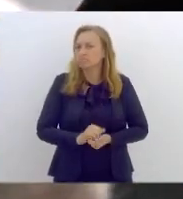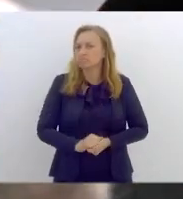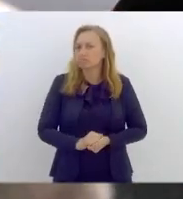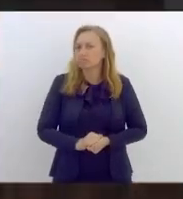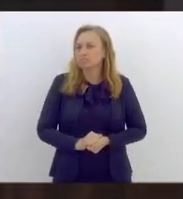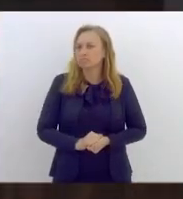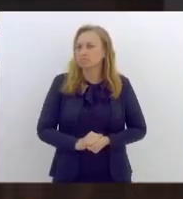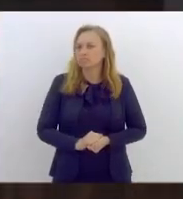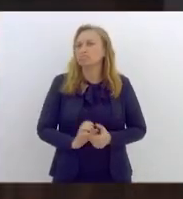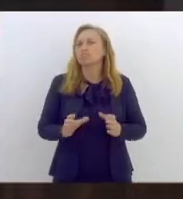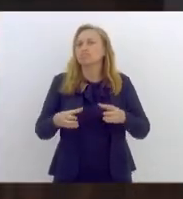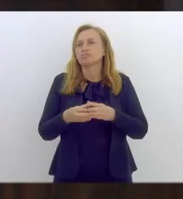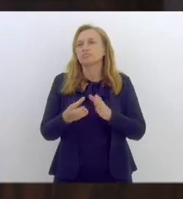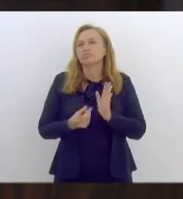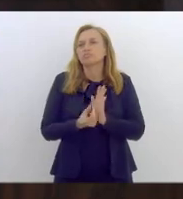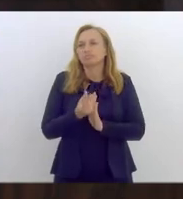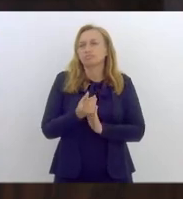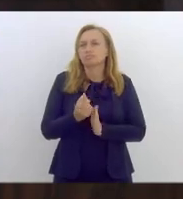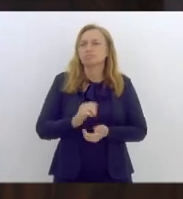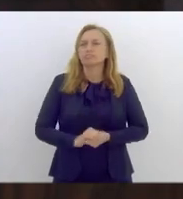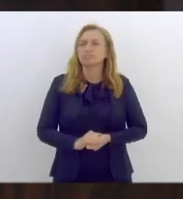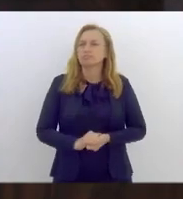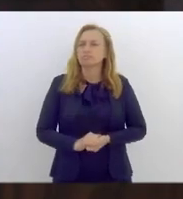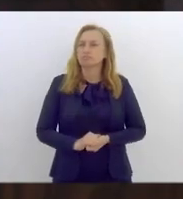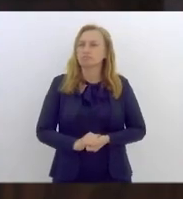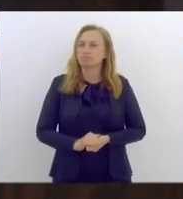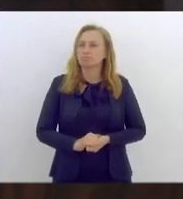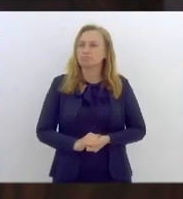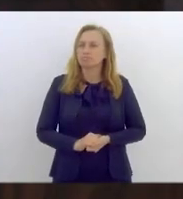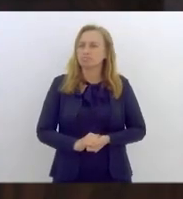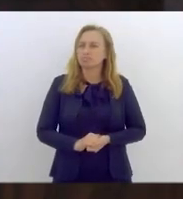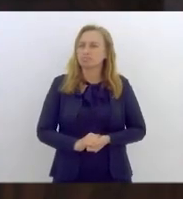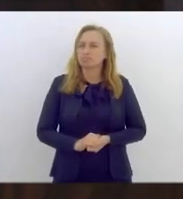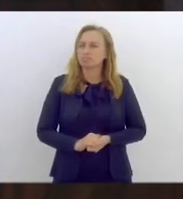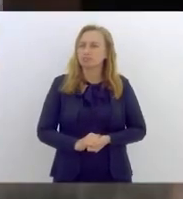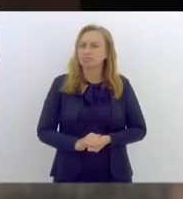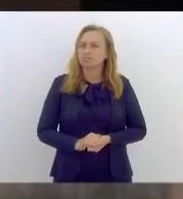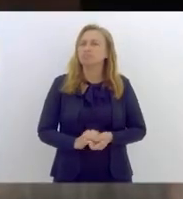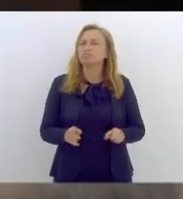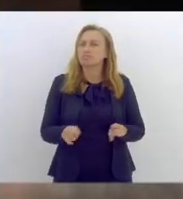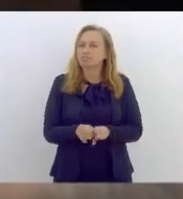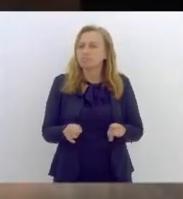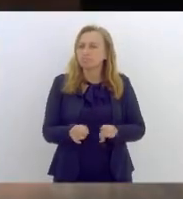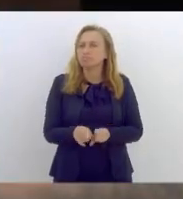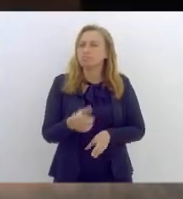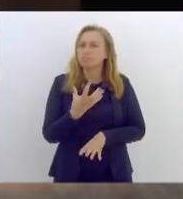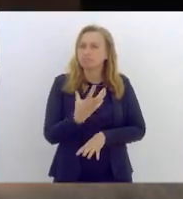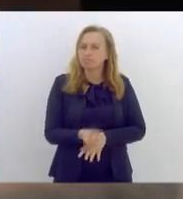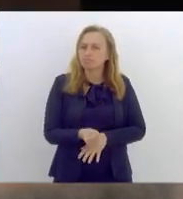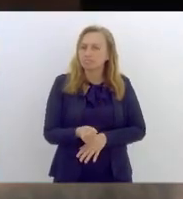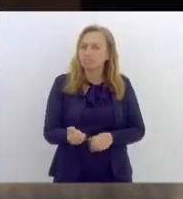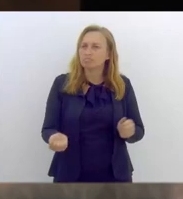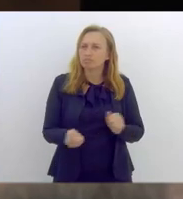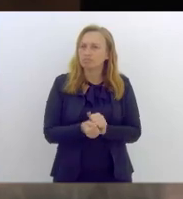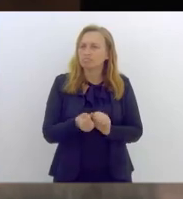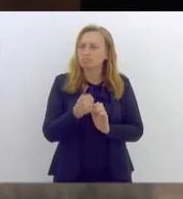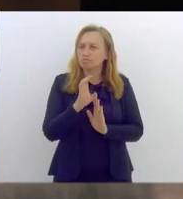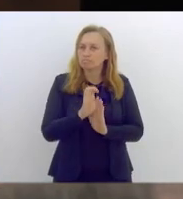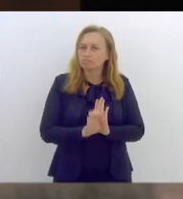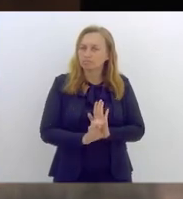pela comissão de orçamento por favor também favorável com